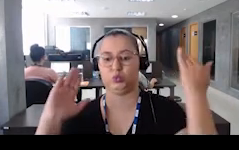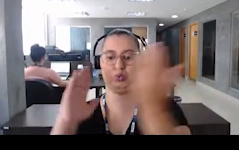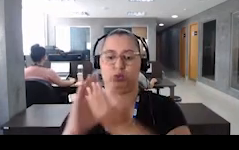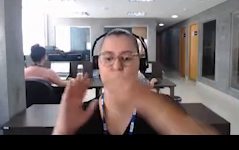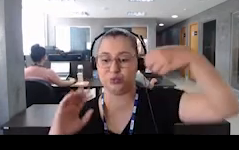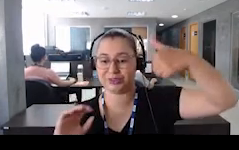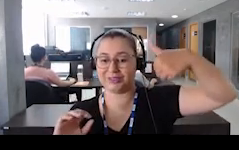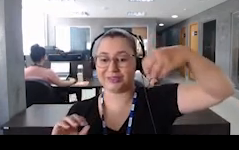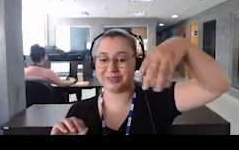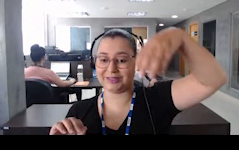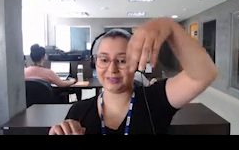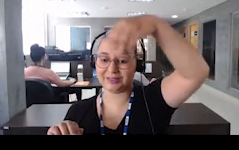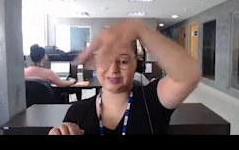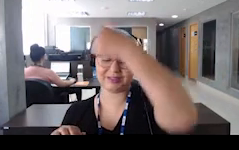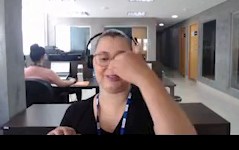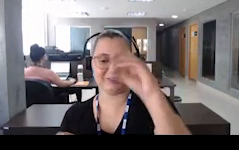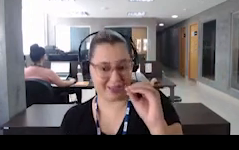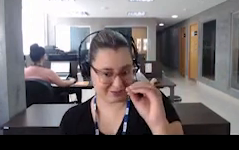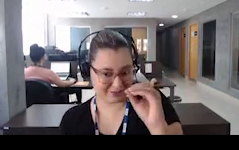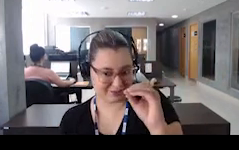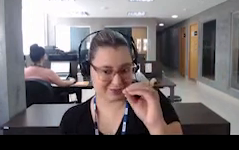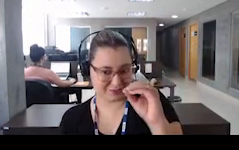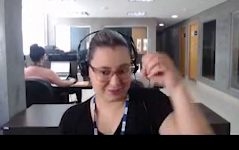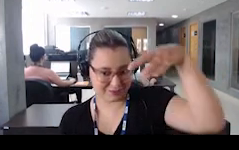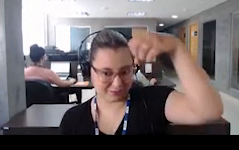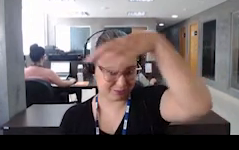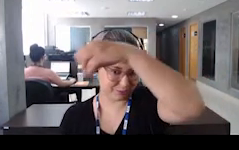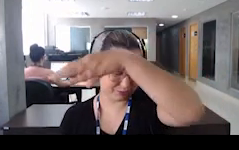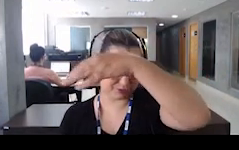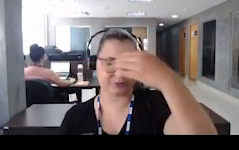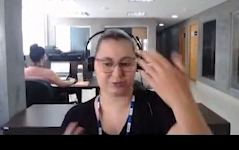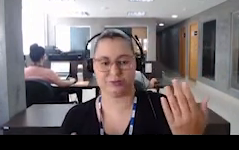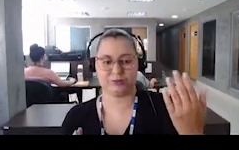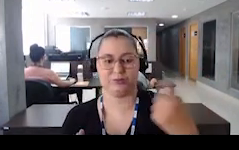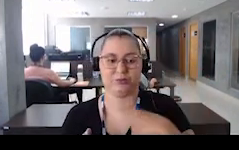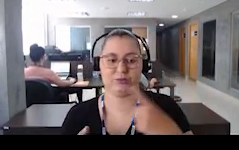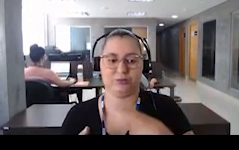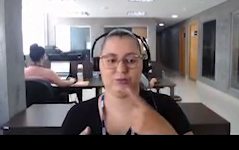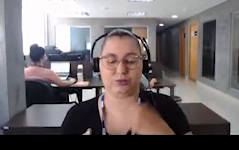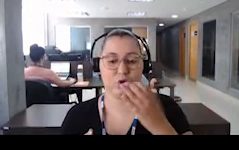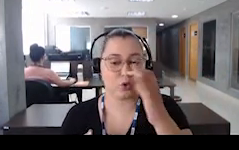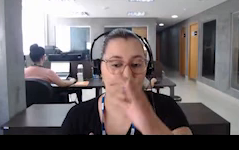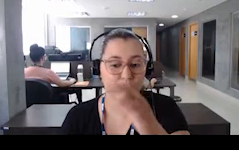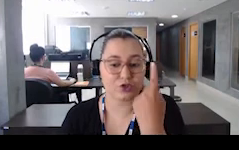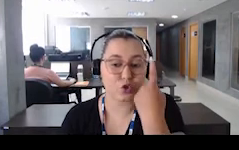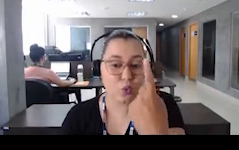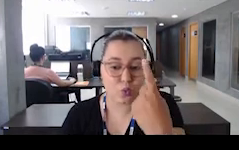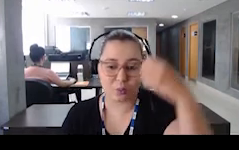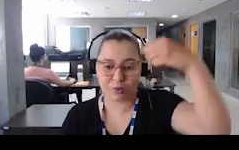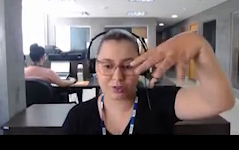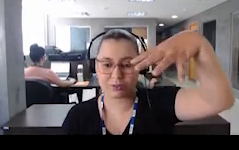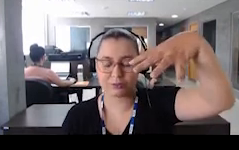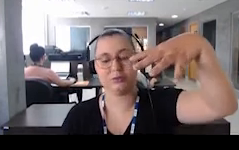é o valor das 10 lâmpadas, né? Porque a gente calculou em cima da potência total. Então o valor da corrente de só uma